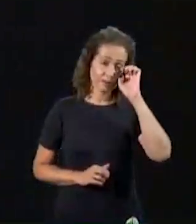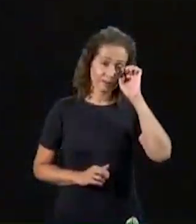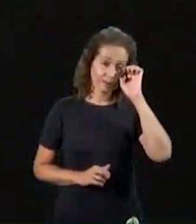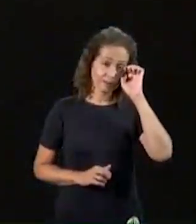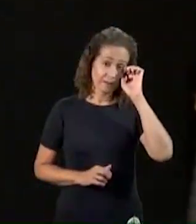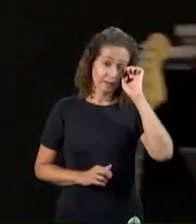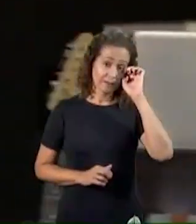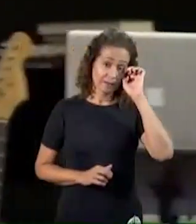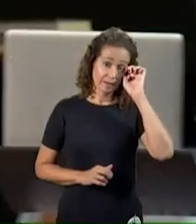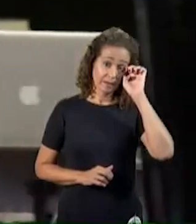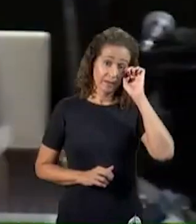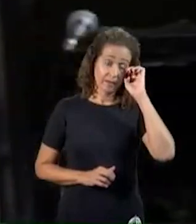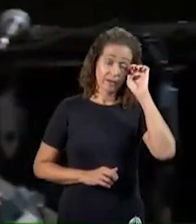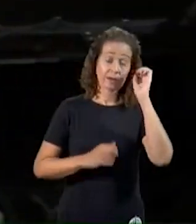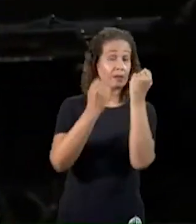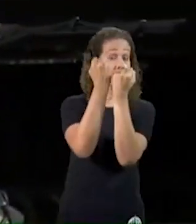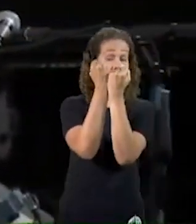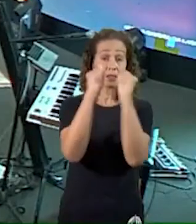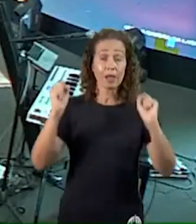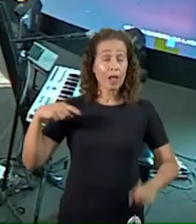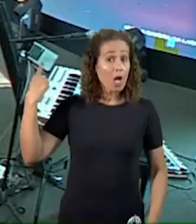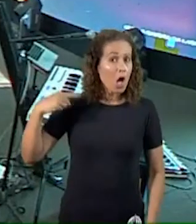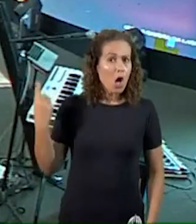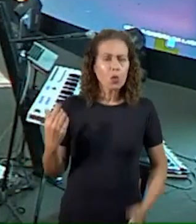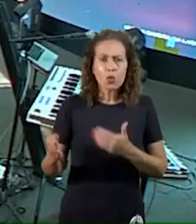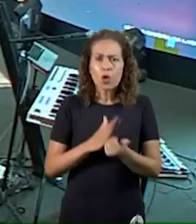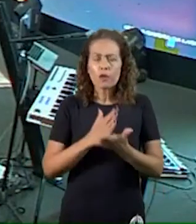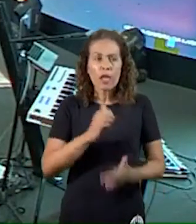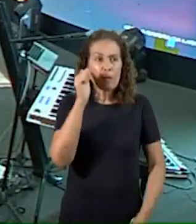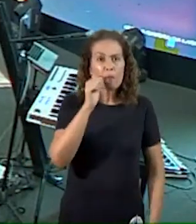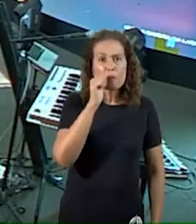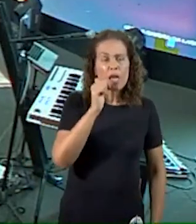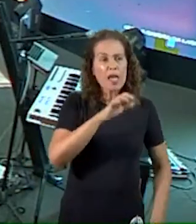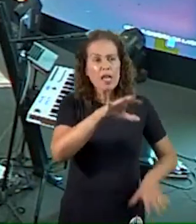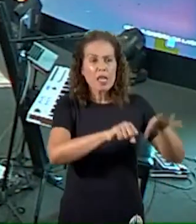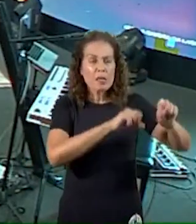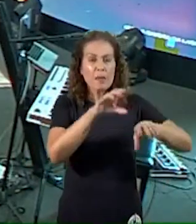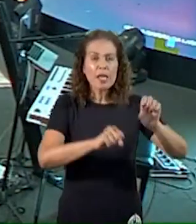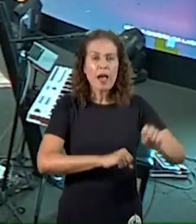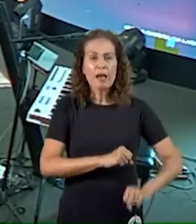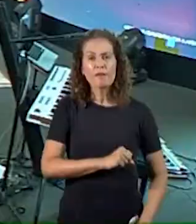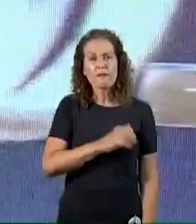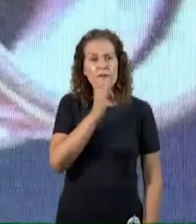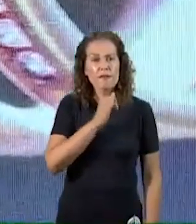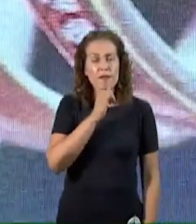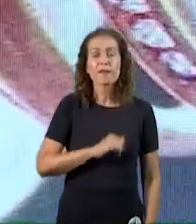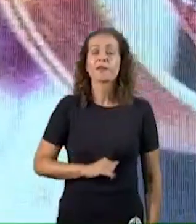Sansão era louco, pegava tudo quanto é mulher. Resultado: uma mulher destruiu a vida dele.